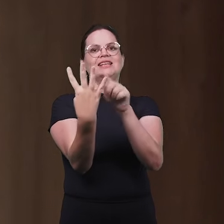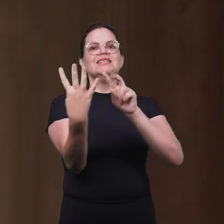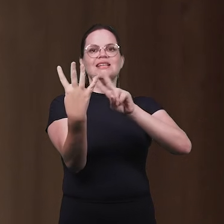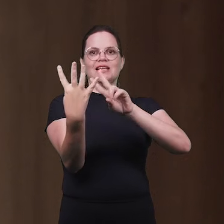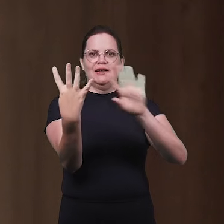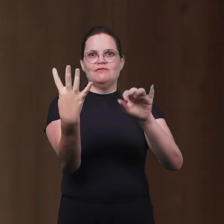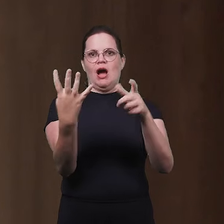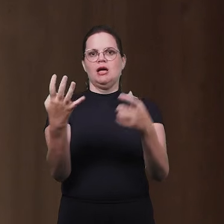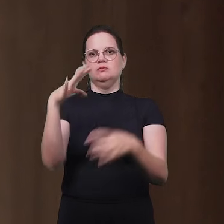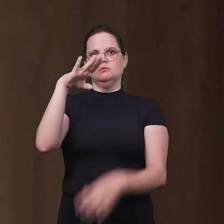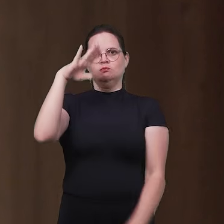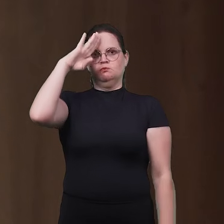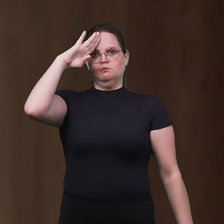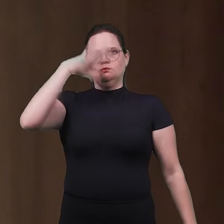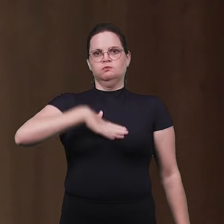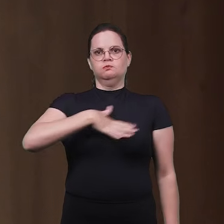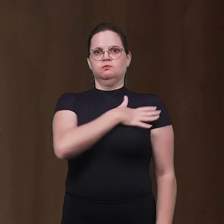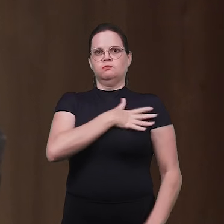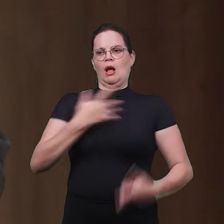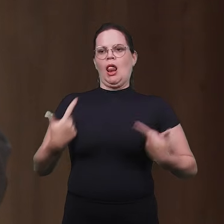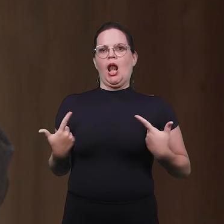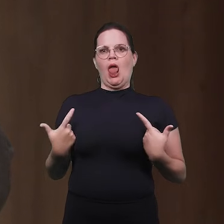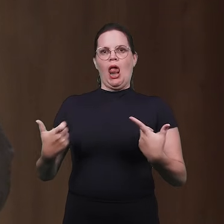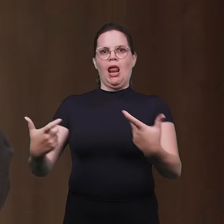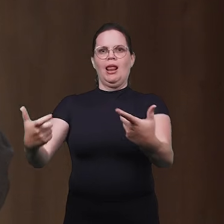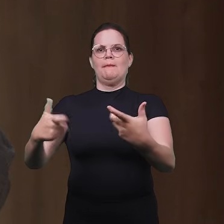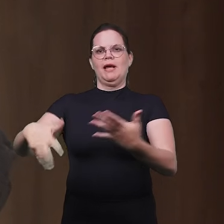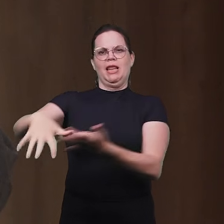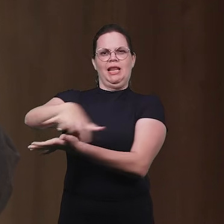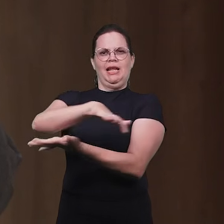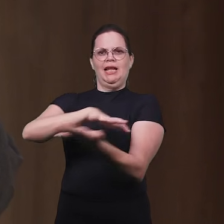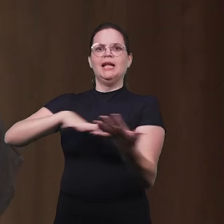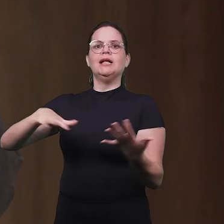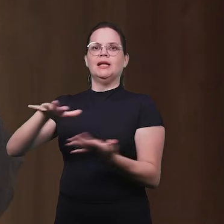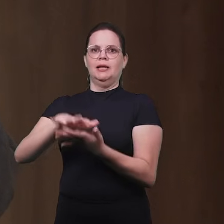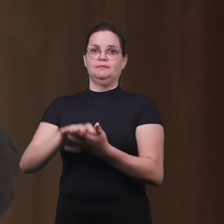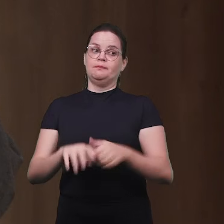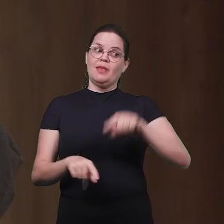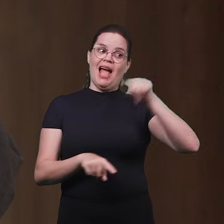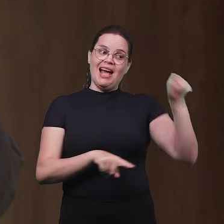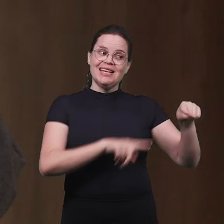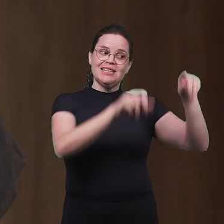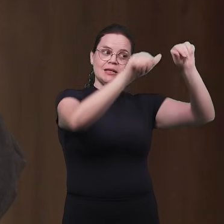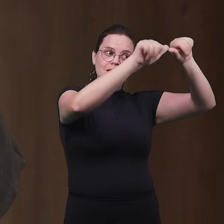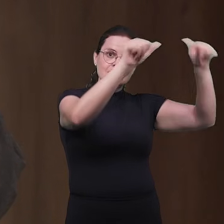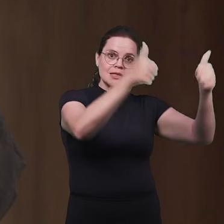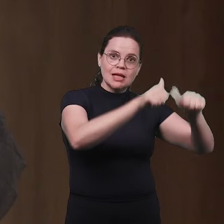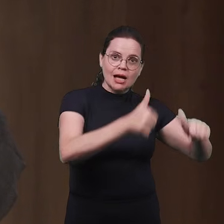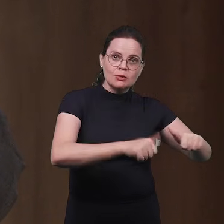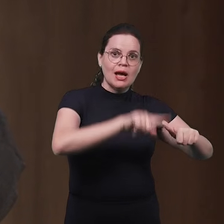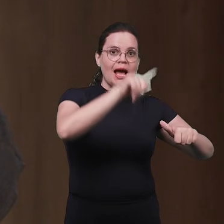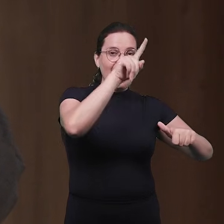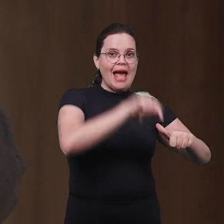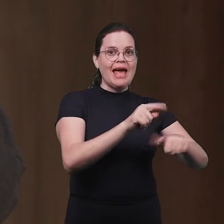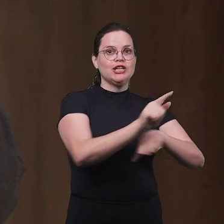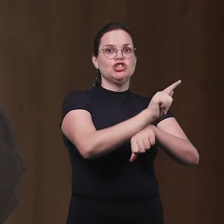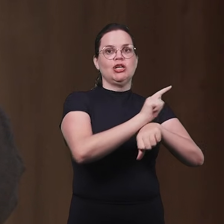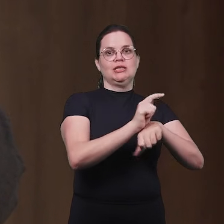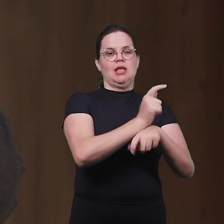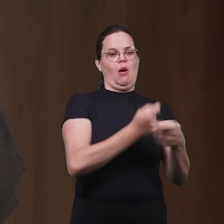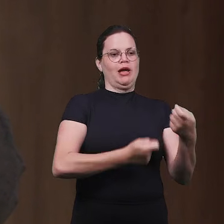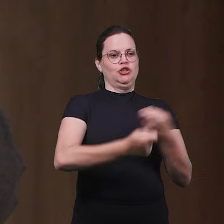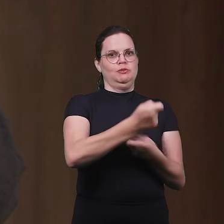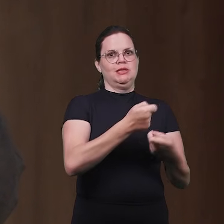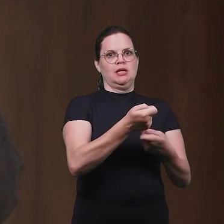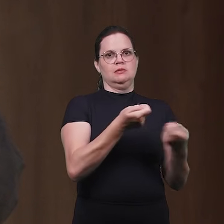Agora, nessa visão, sonho e visão, está focando na capacidade